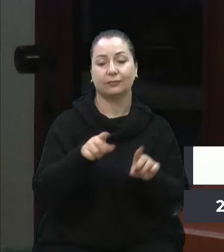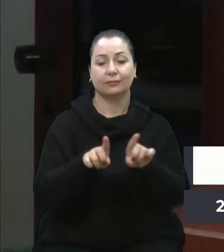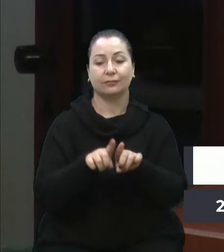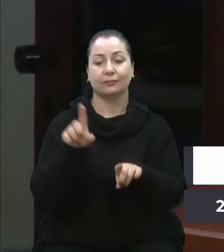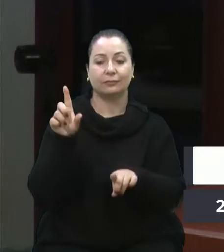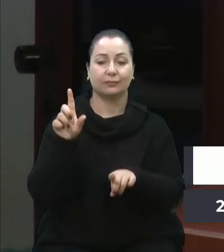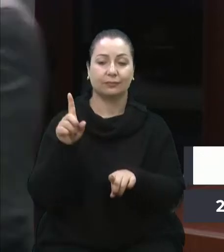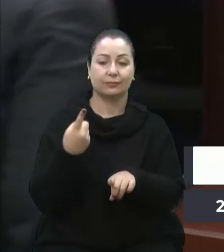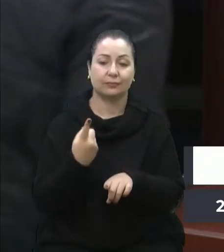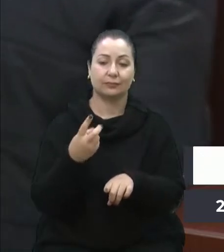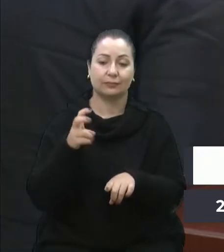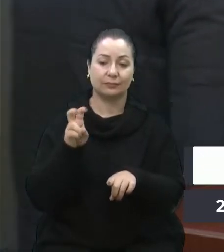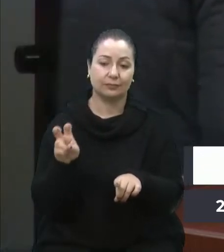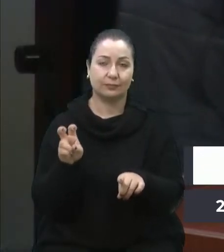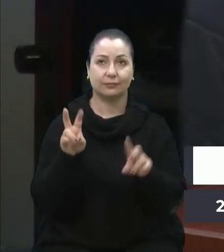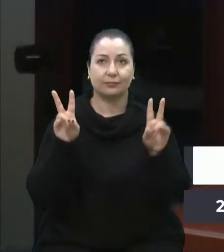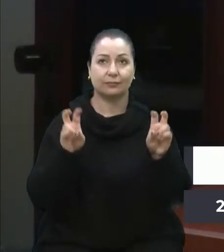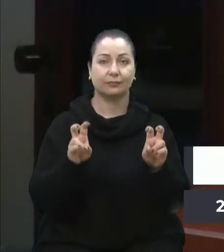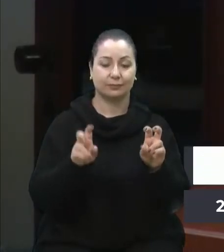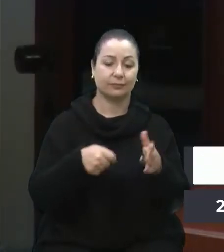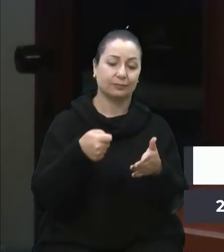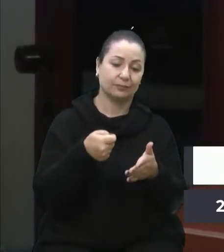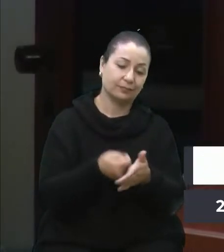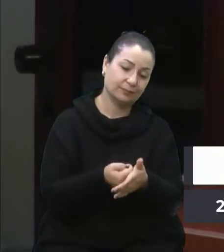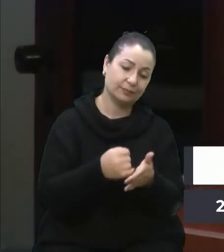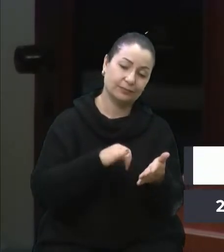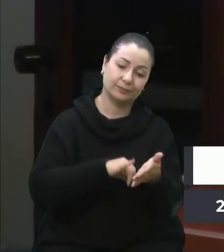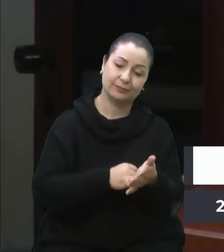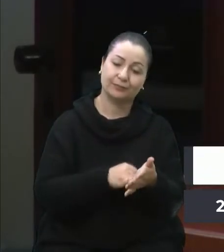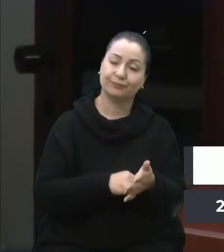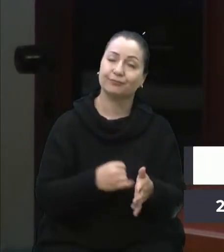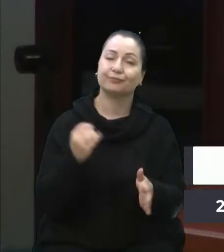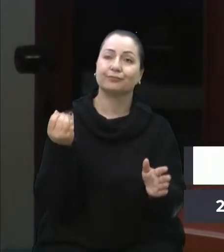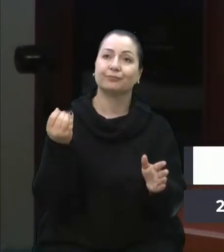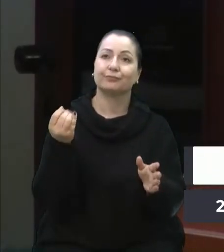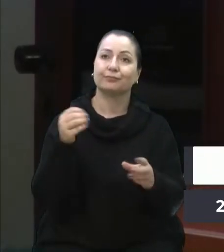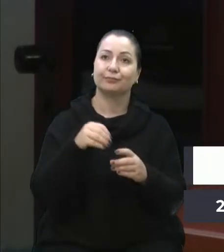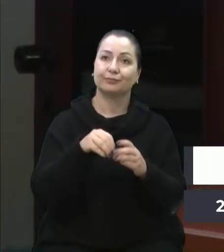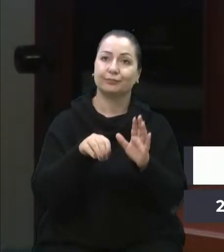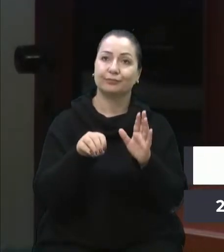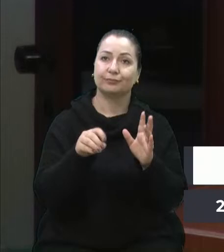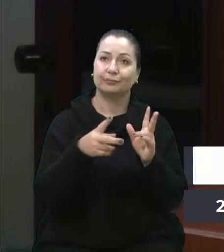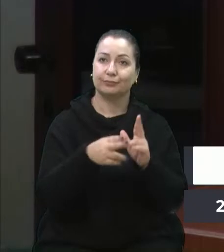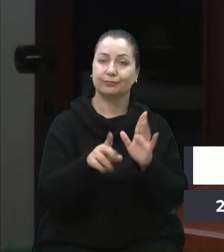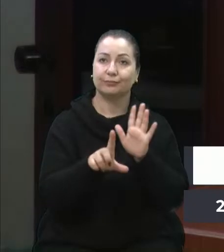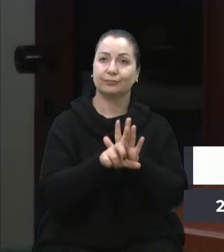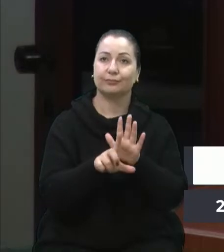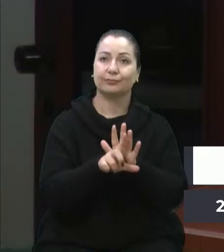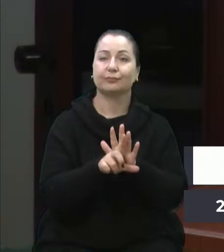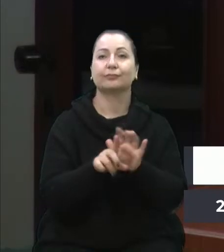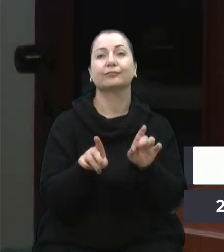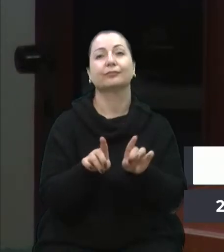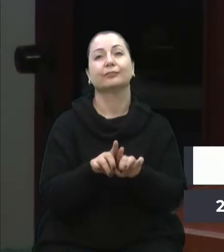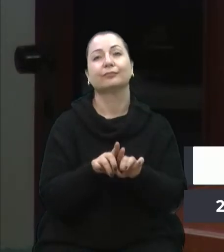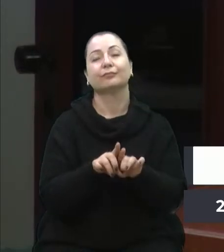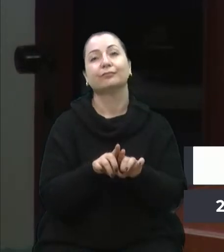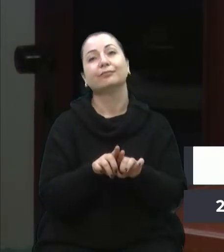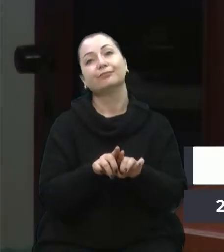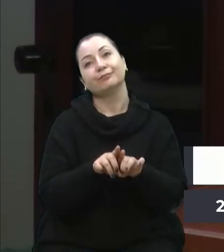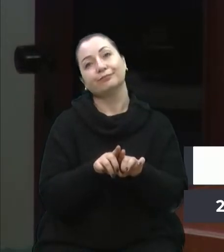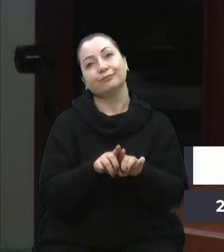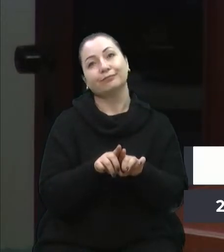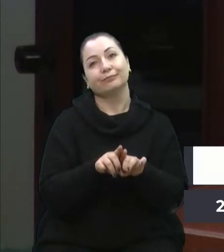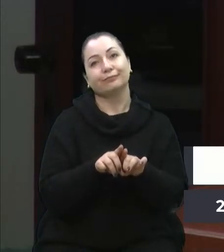dilação de prazo de pagamento de tributos mediante autorização legislativa, no que deva submeter o disciplinamento preconizado da